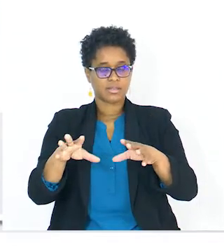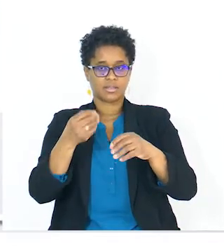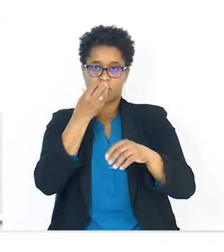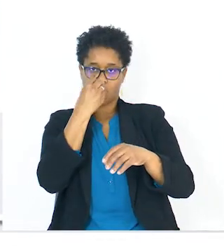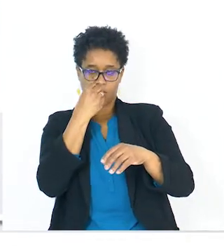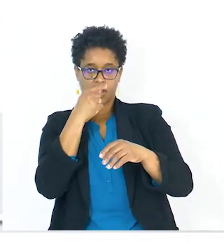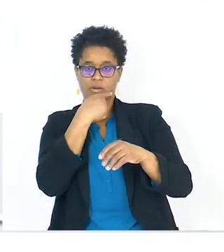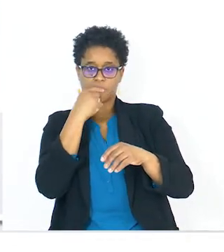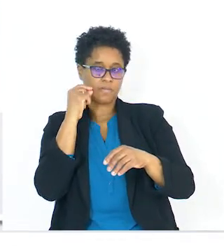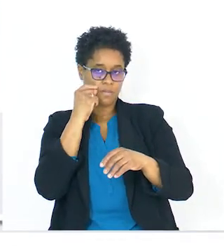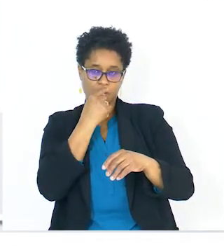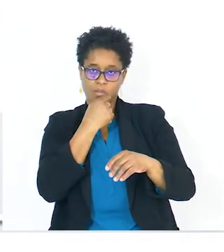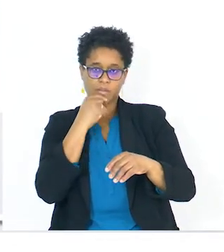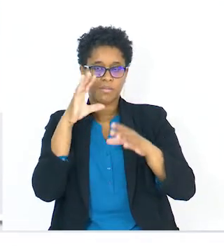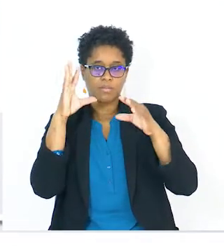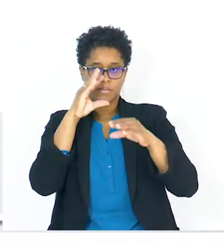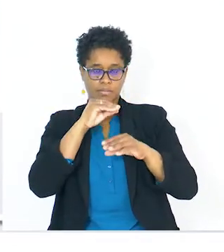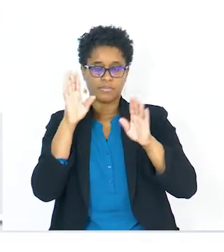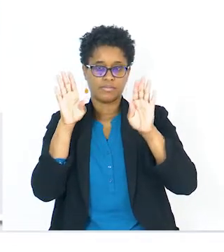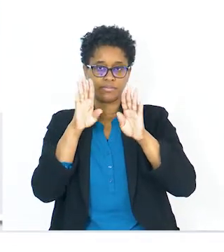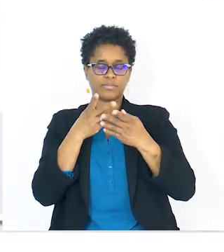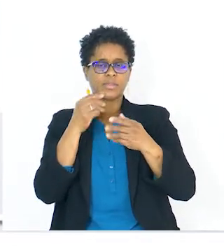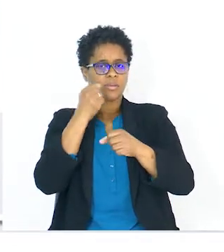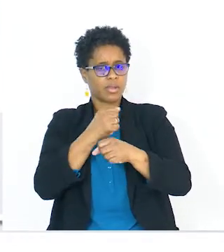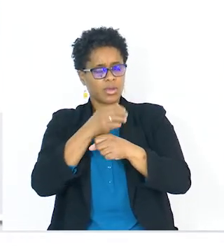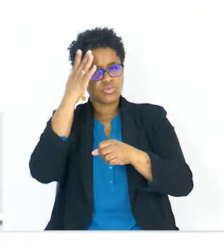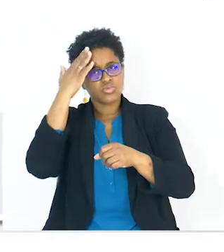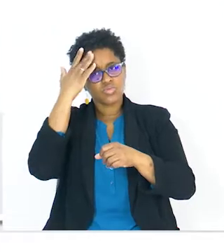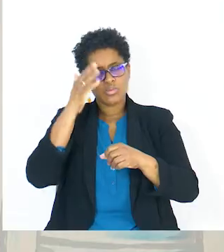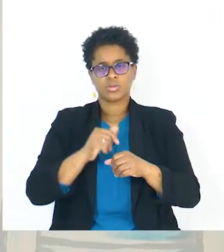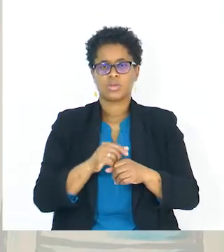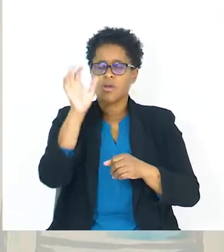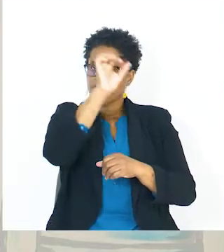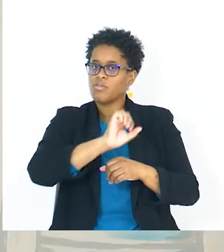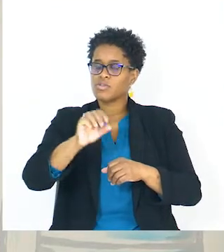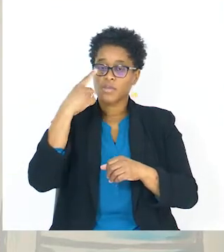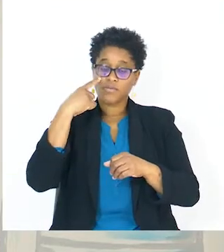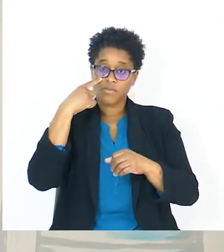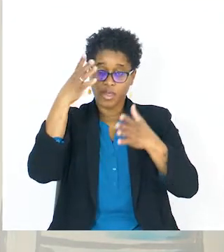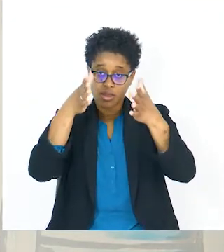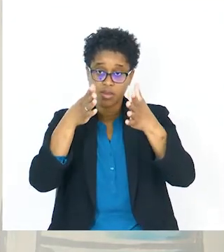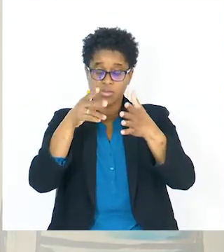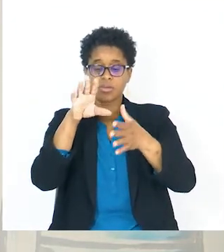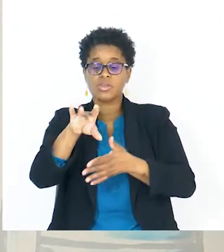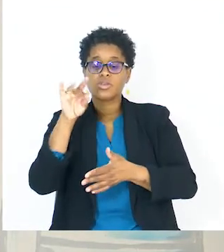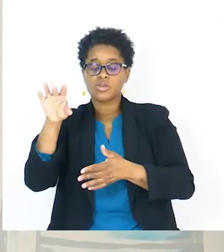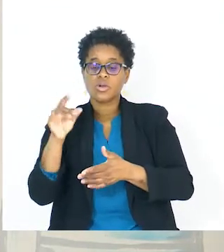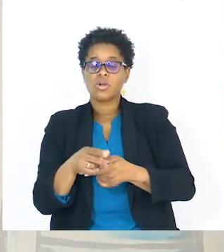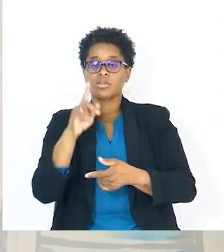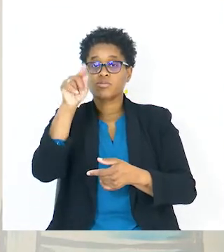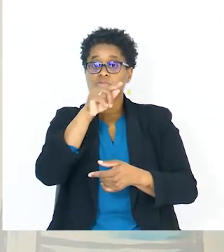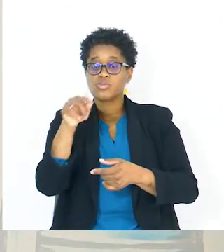a boca fechada. Trabalhar com os números. Vocês fiquem atentos e escolhem